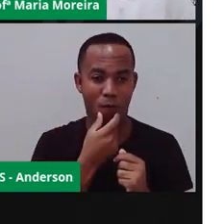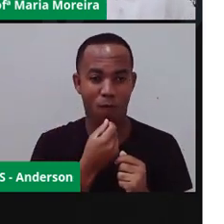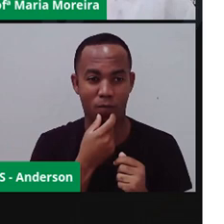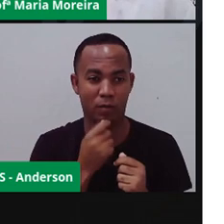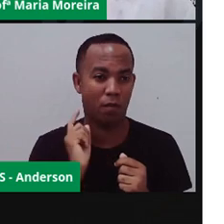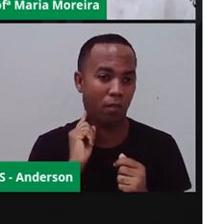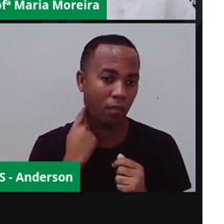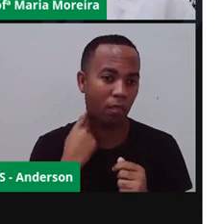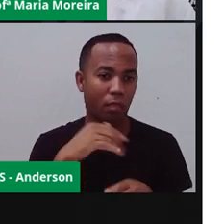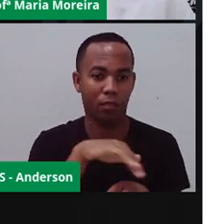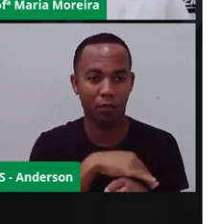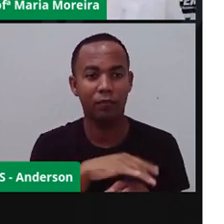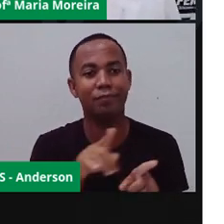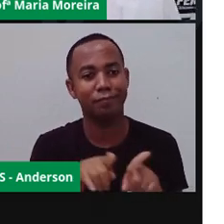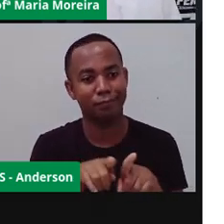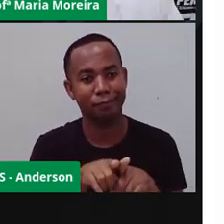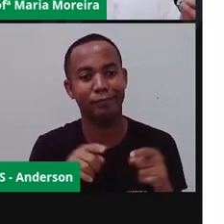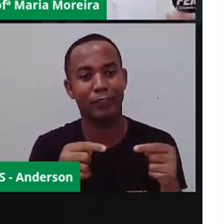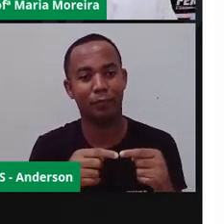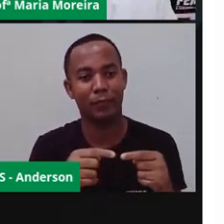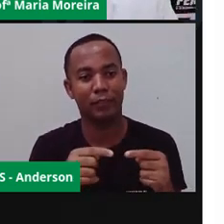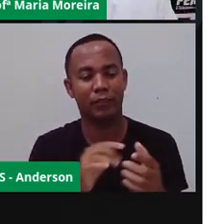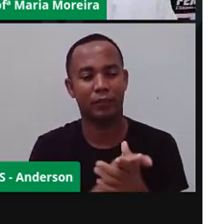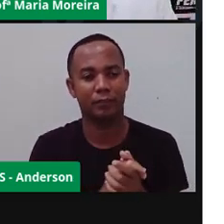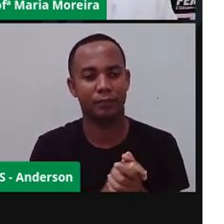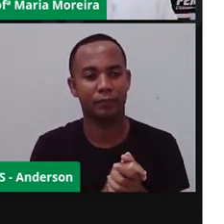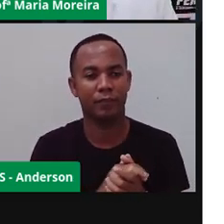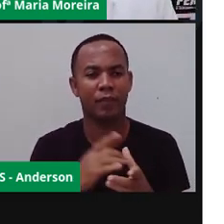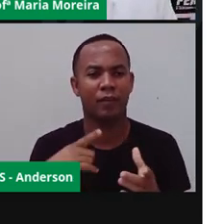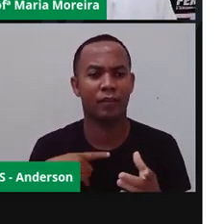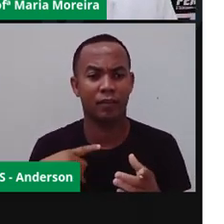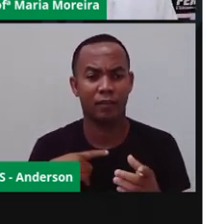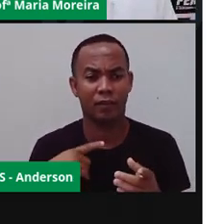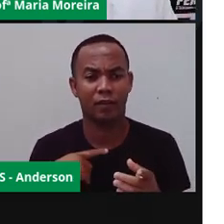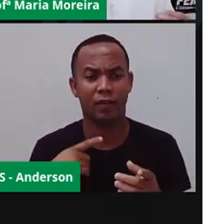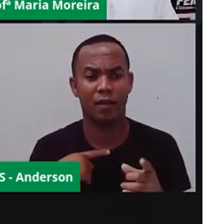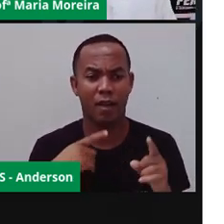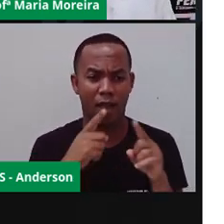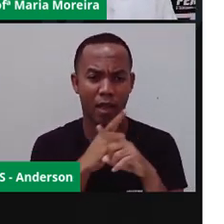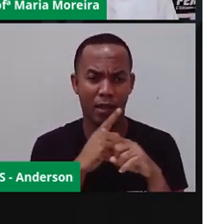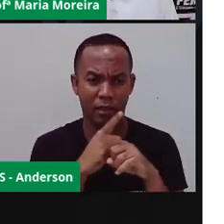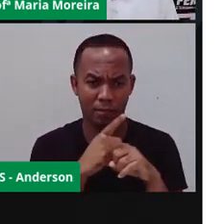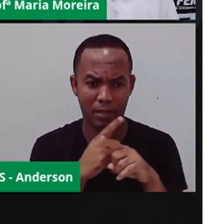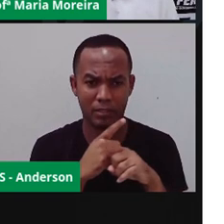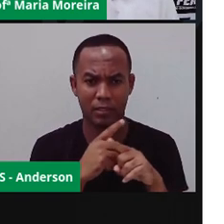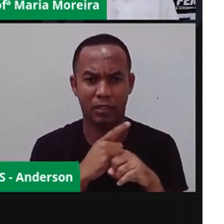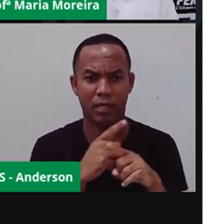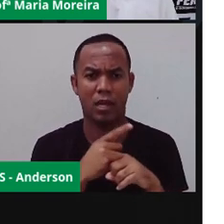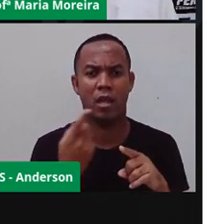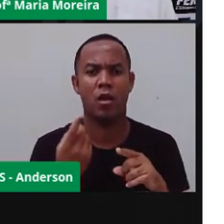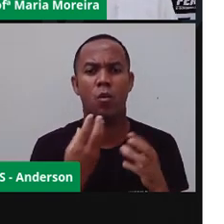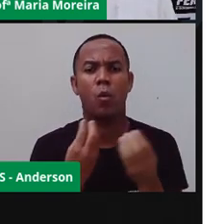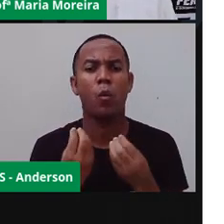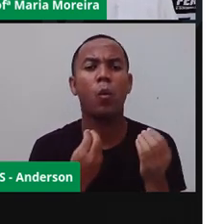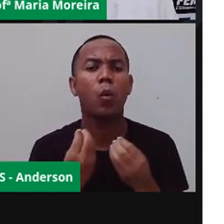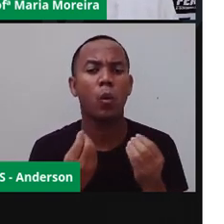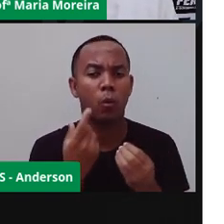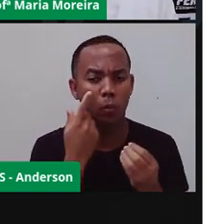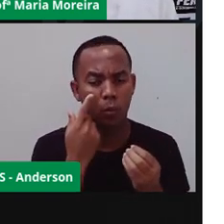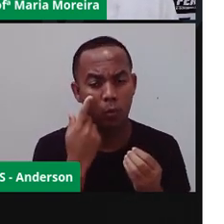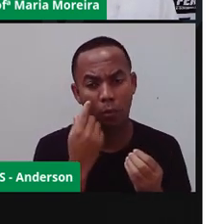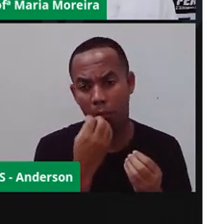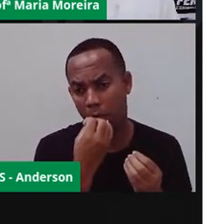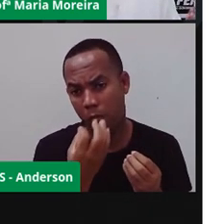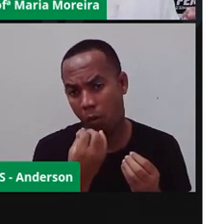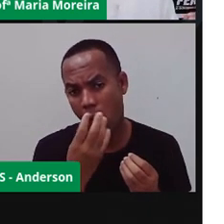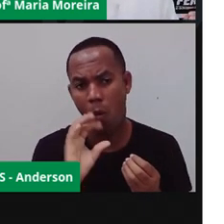Pronto. Então, perceba, existe aí uma reclamação, né? Mas é uma reclamação com bom humor.